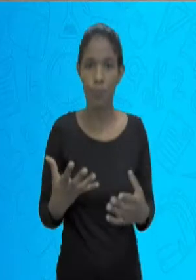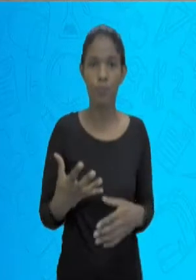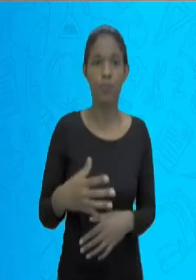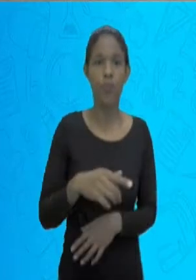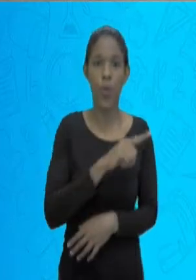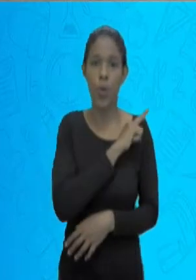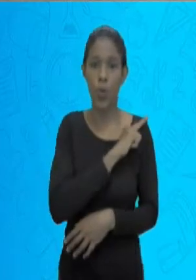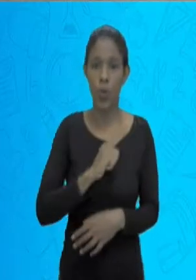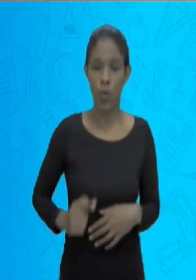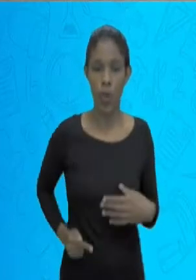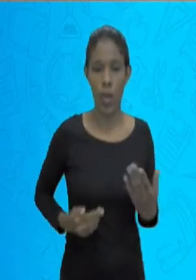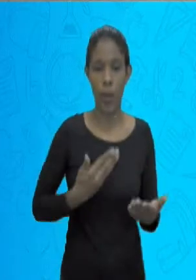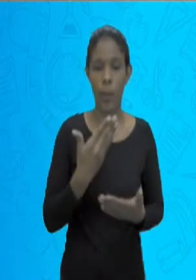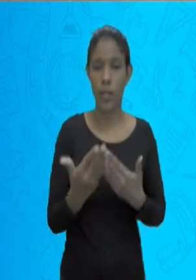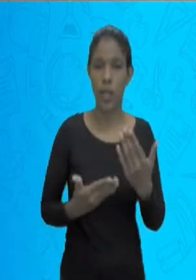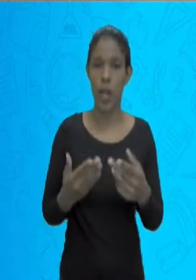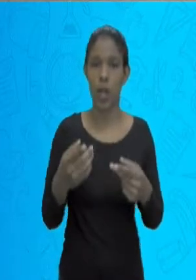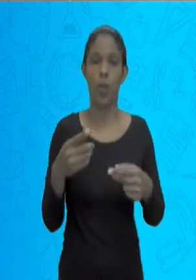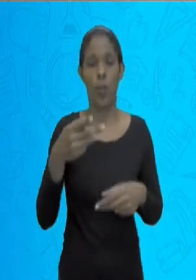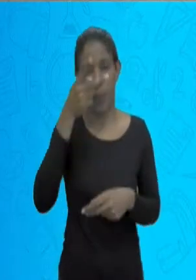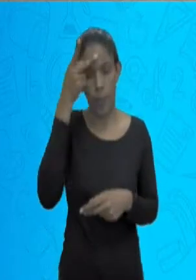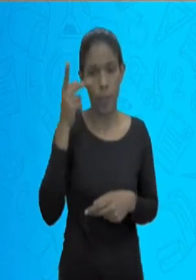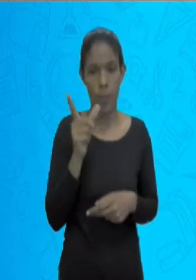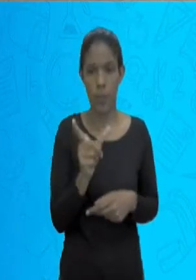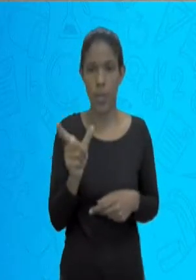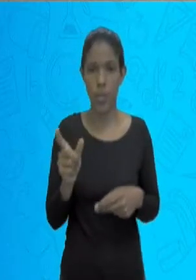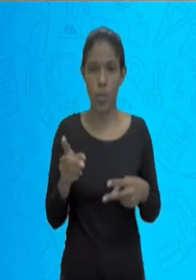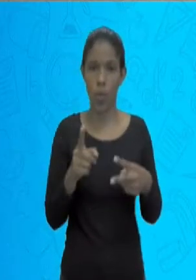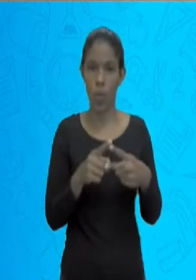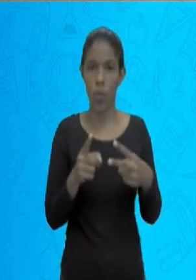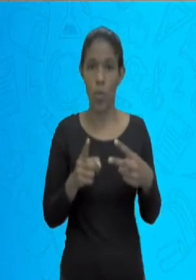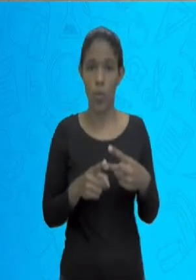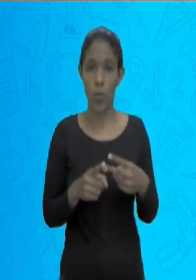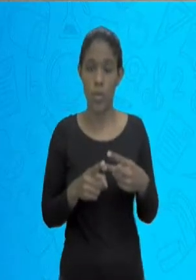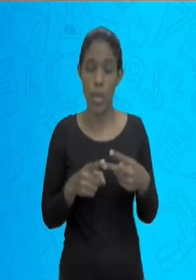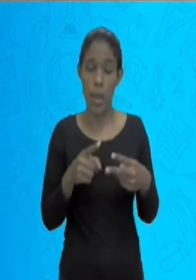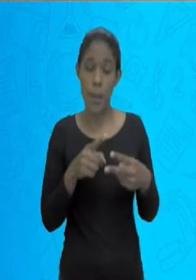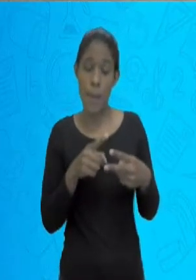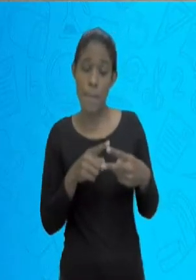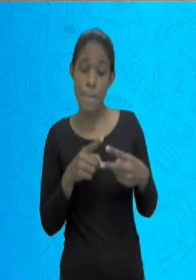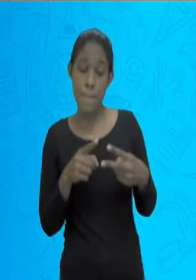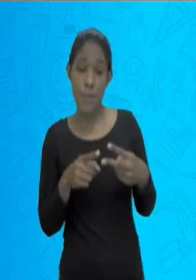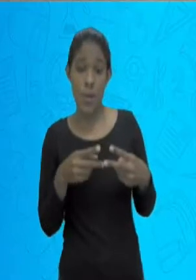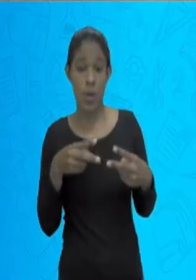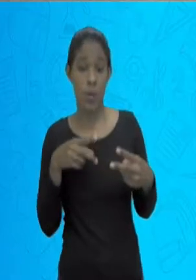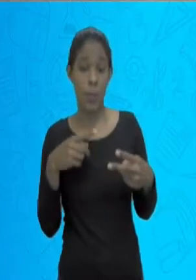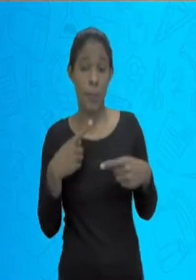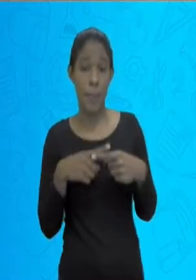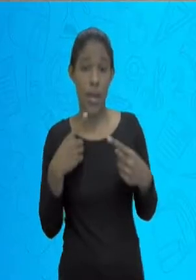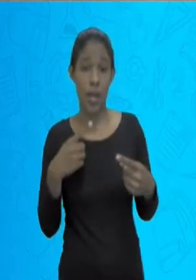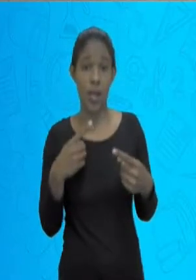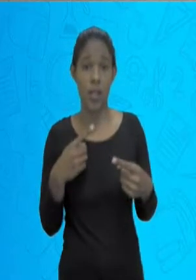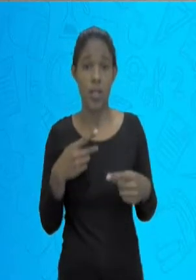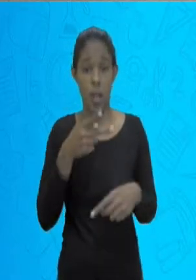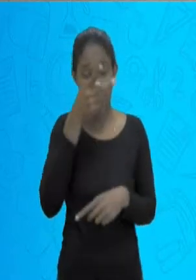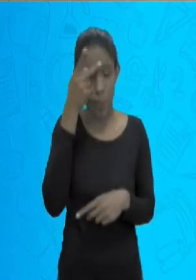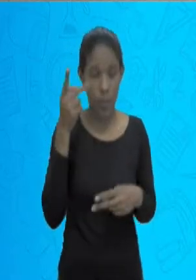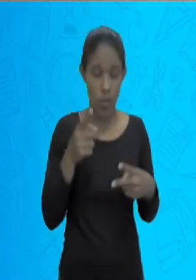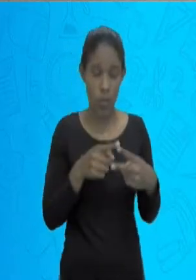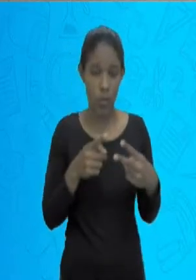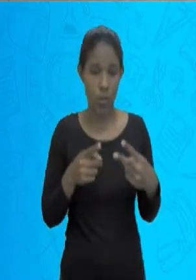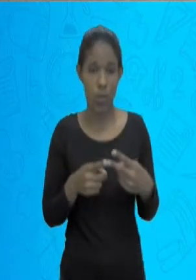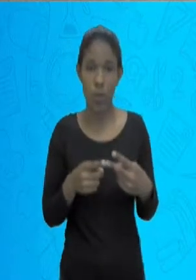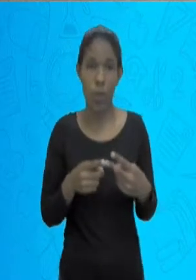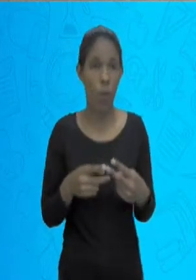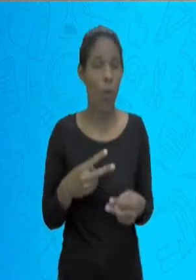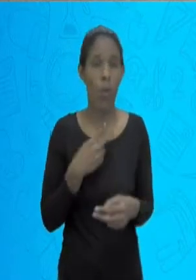sua sede de poder neutralizou a ação dos companheiros. O Império também